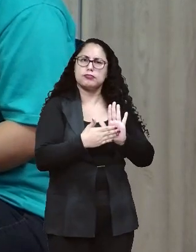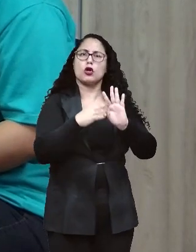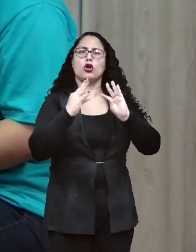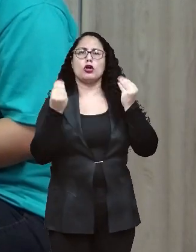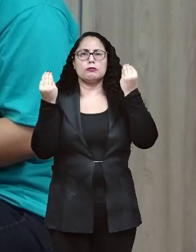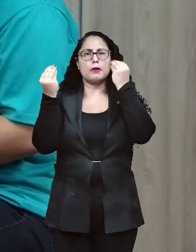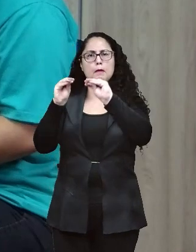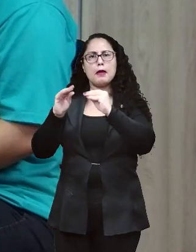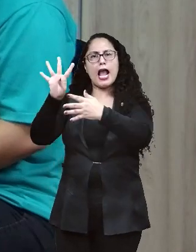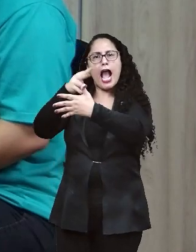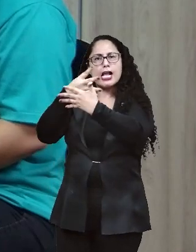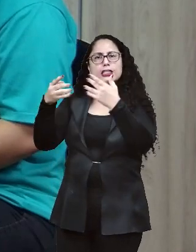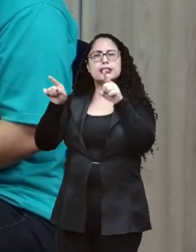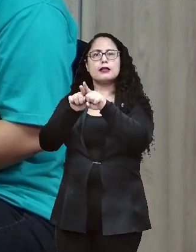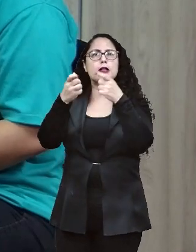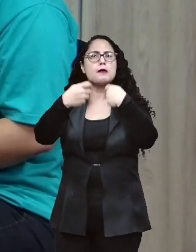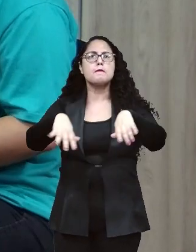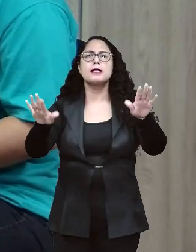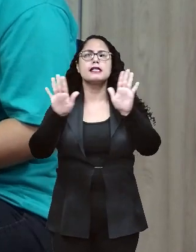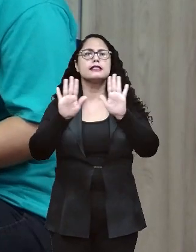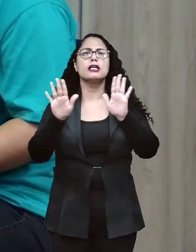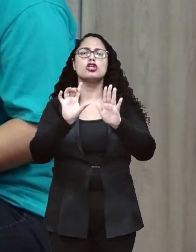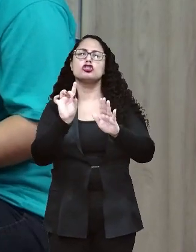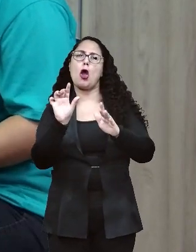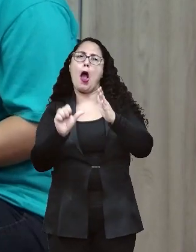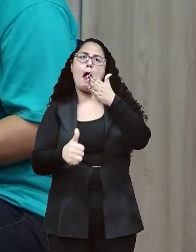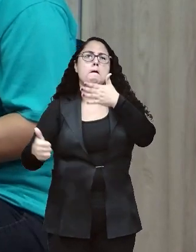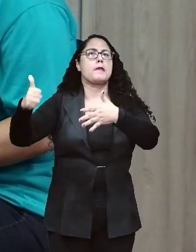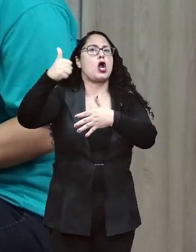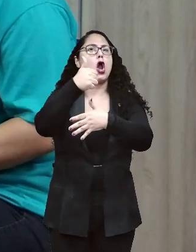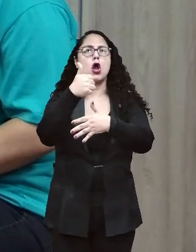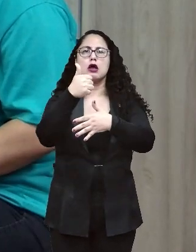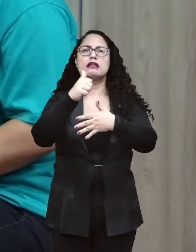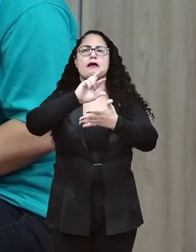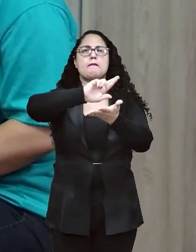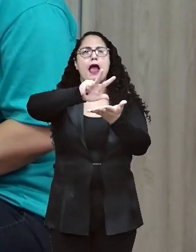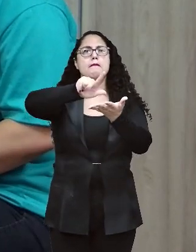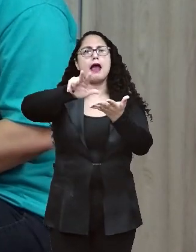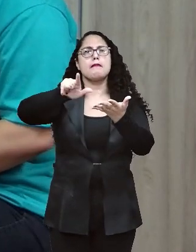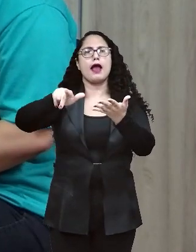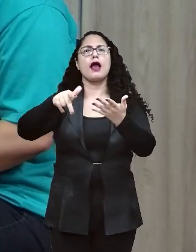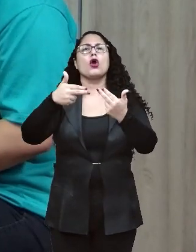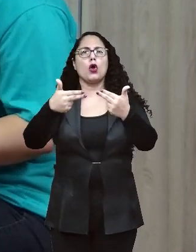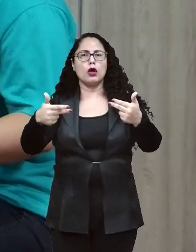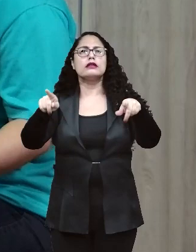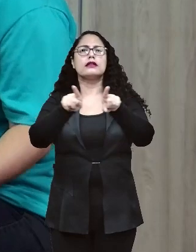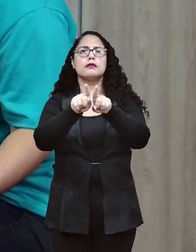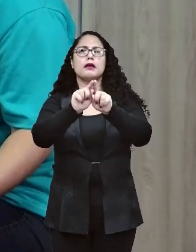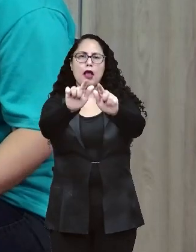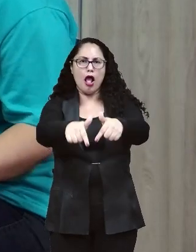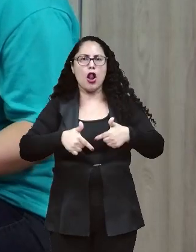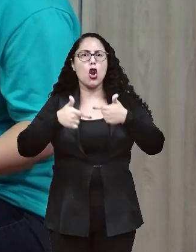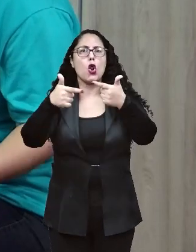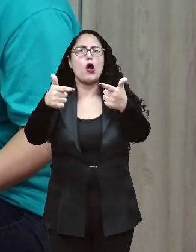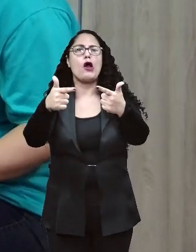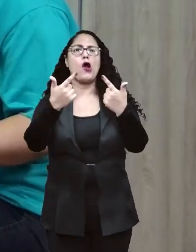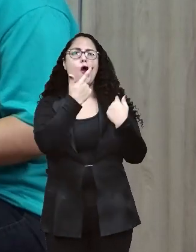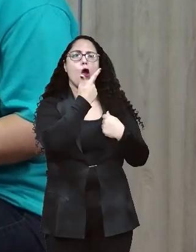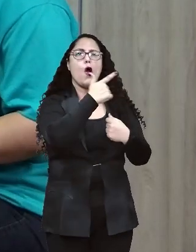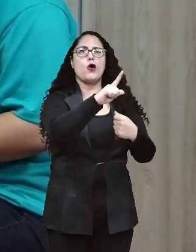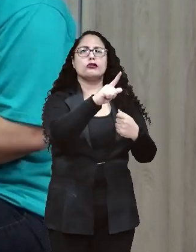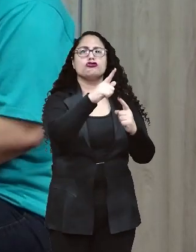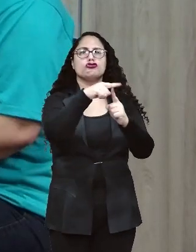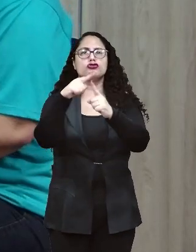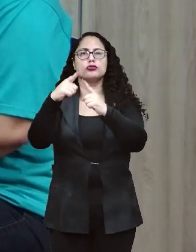as agendas. Não precisa ser a prioridade, porque a gente tem diversas outras coisas para combater, outras